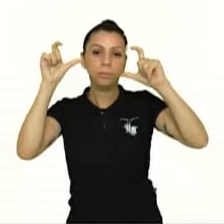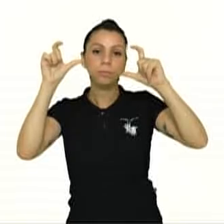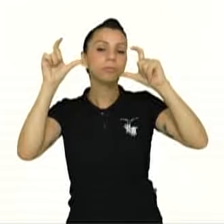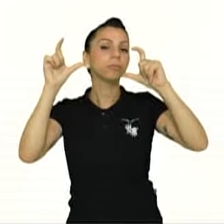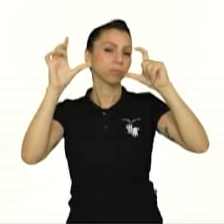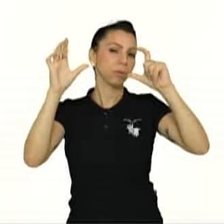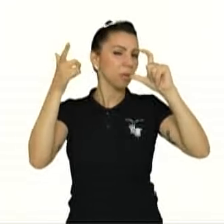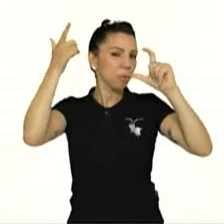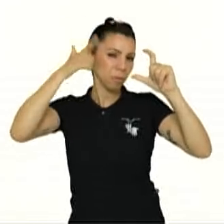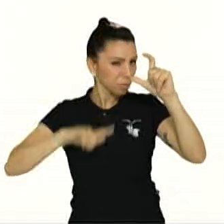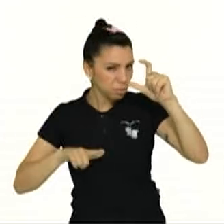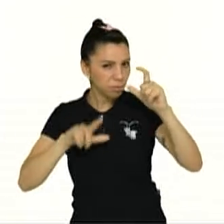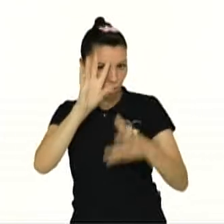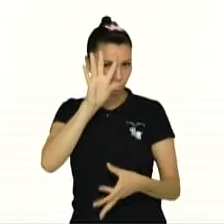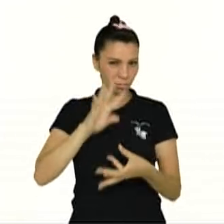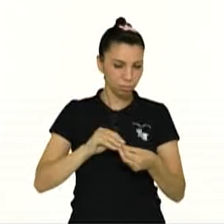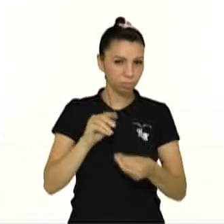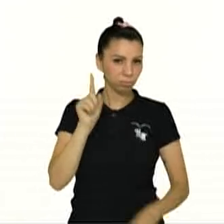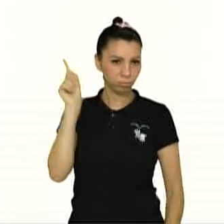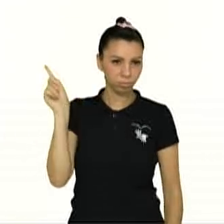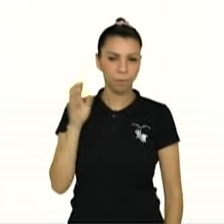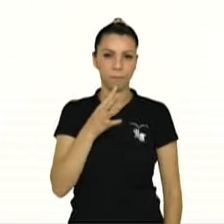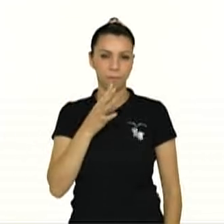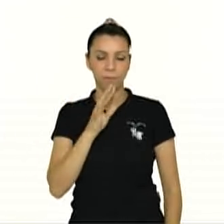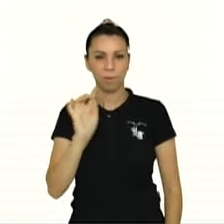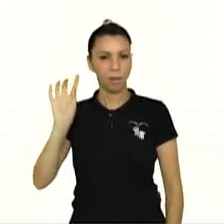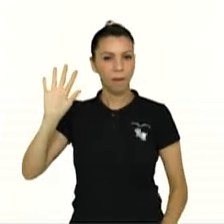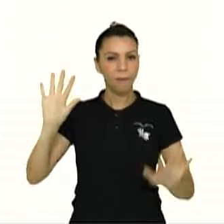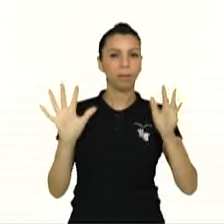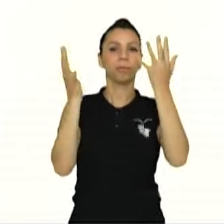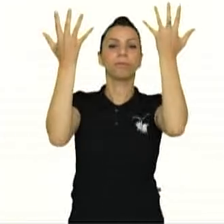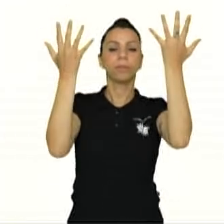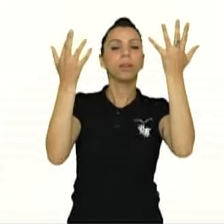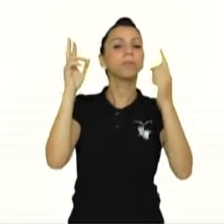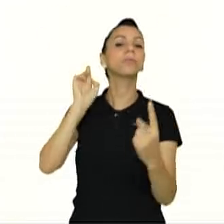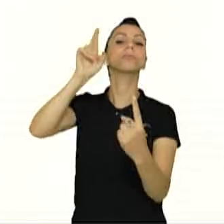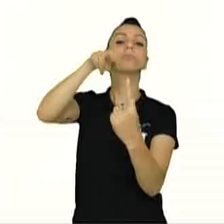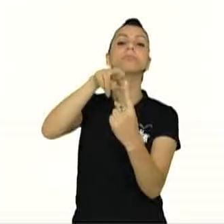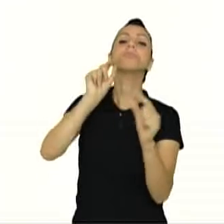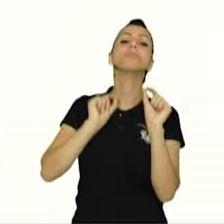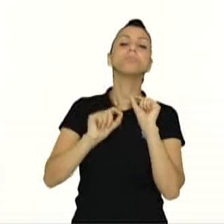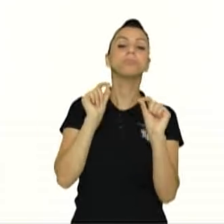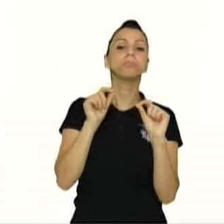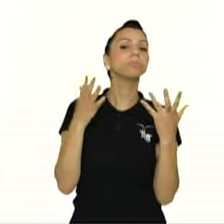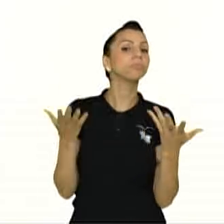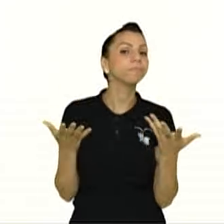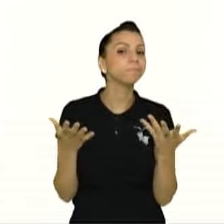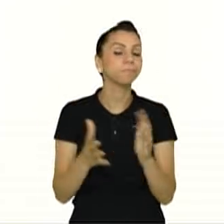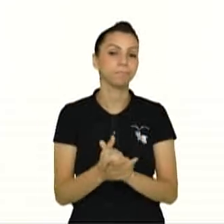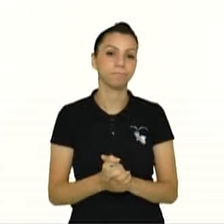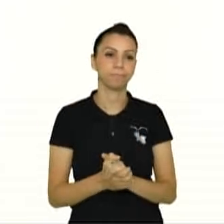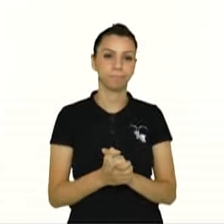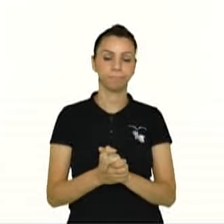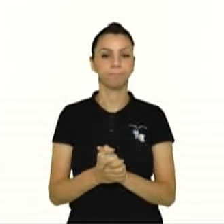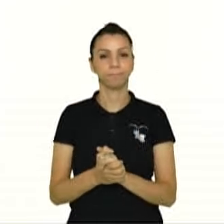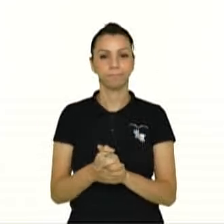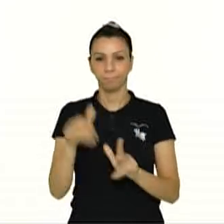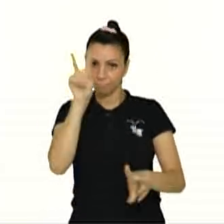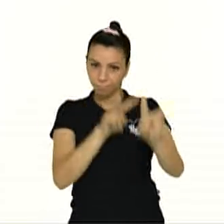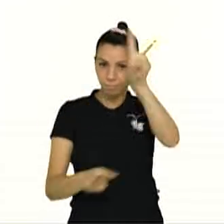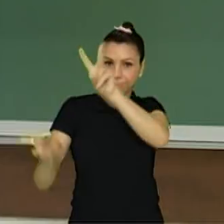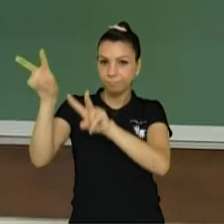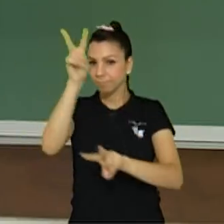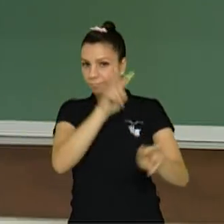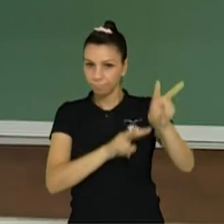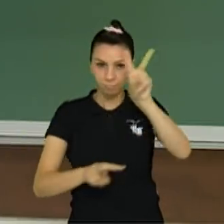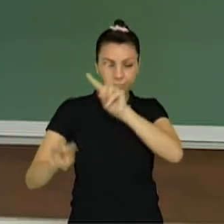você consegue reconhecer a qual festa essa imagem faz referência? E aí, olha um pouquinho aqui, ó.